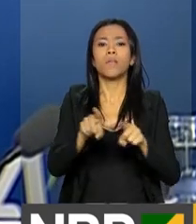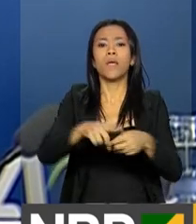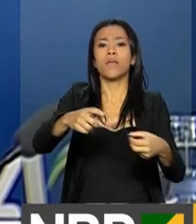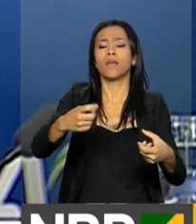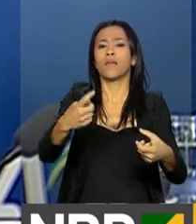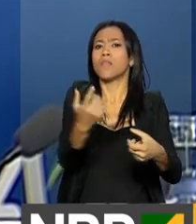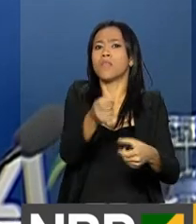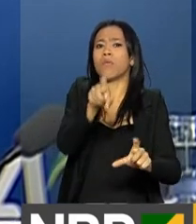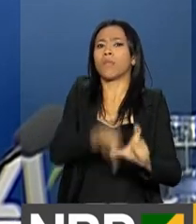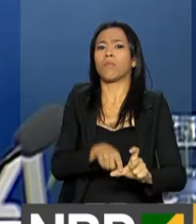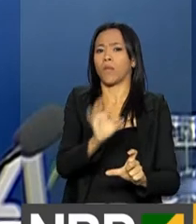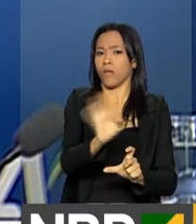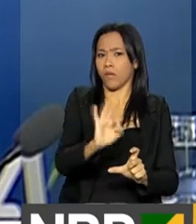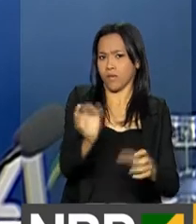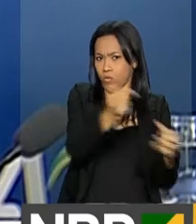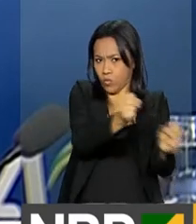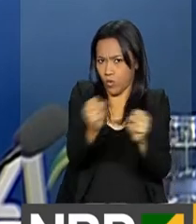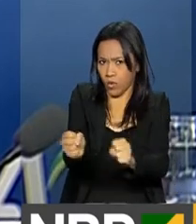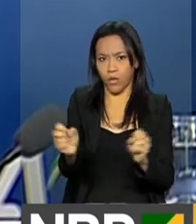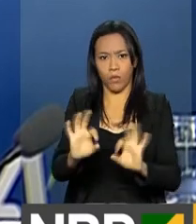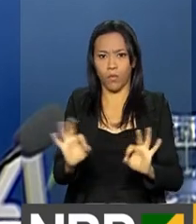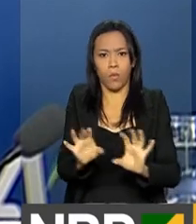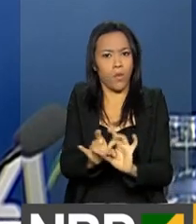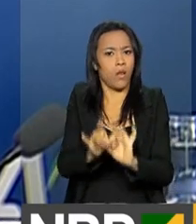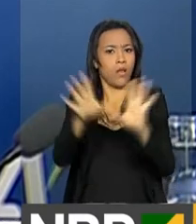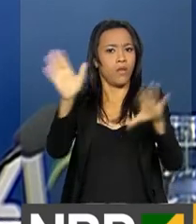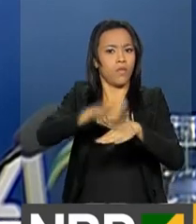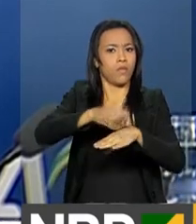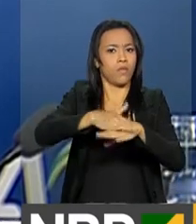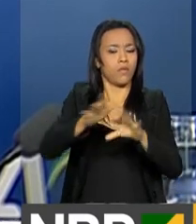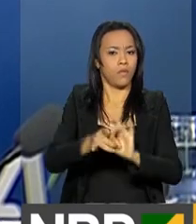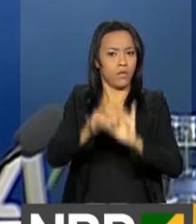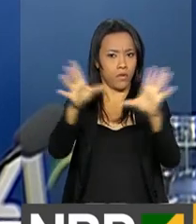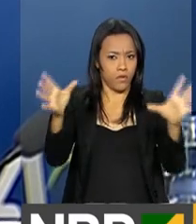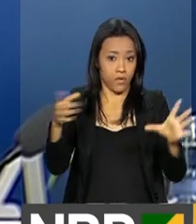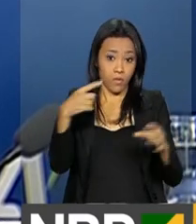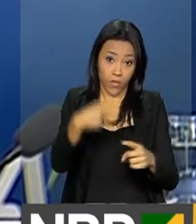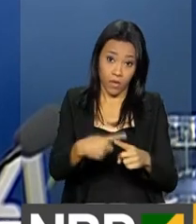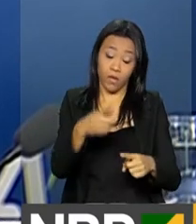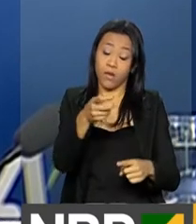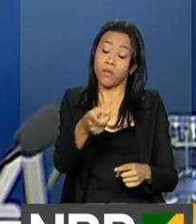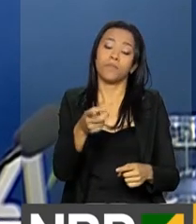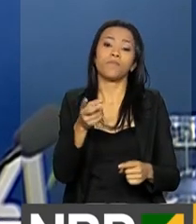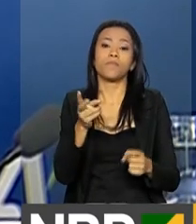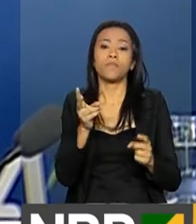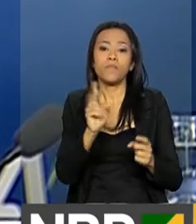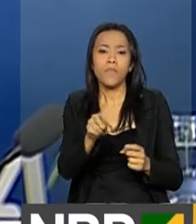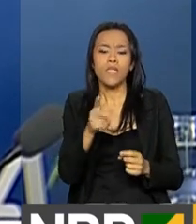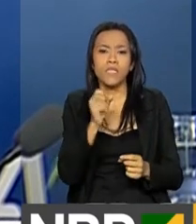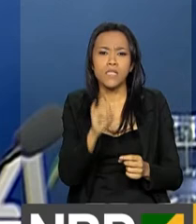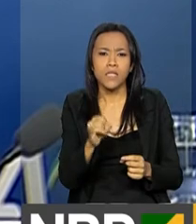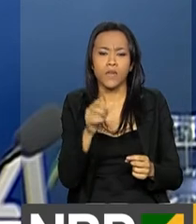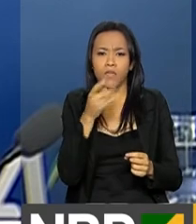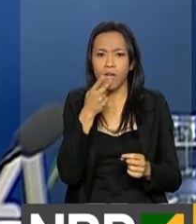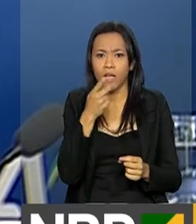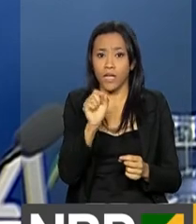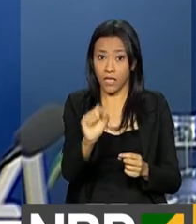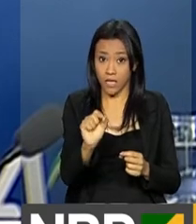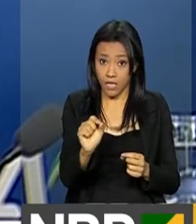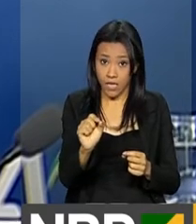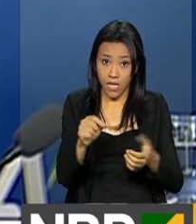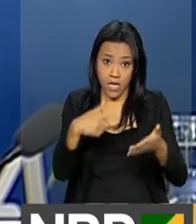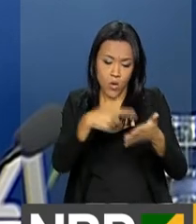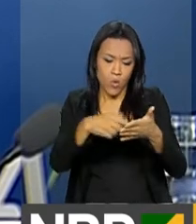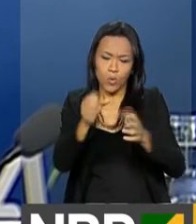uma desarmonia, o que há é uma inconstitucionalidade, porque você presta relevo, importância às palavras e